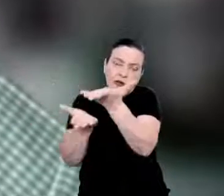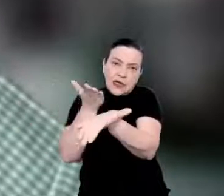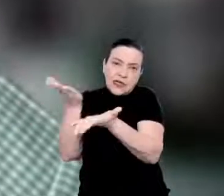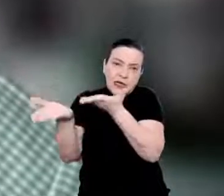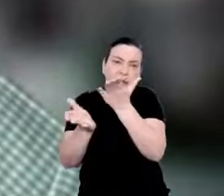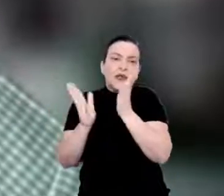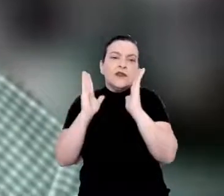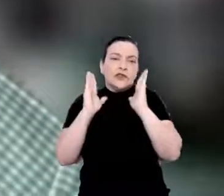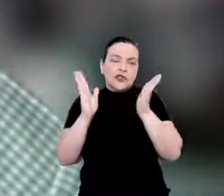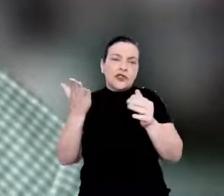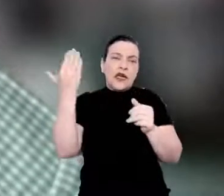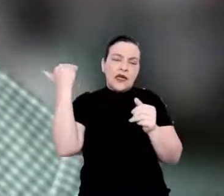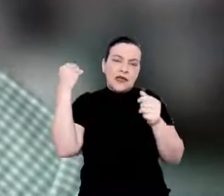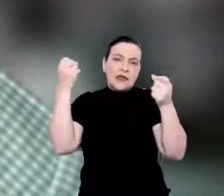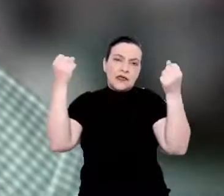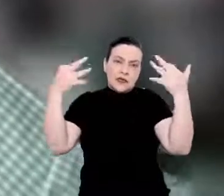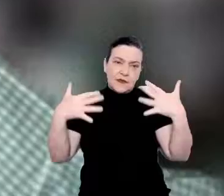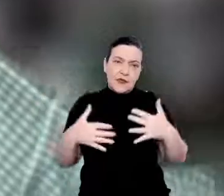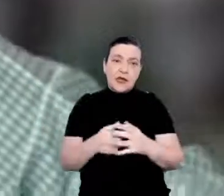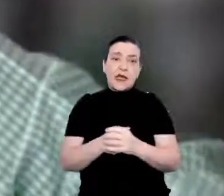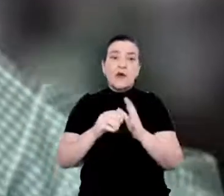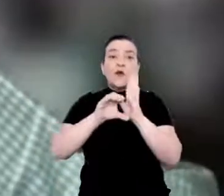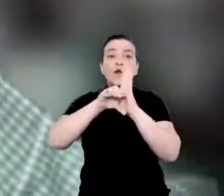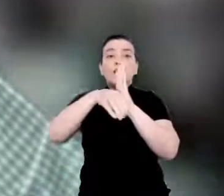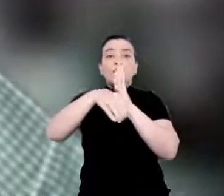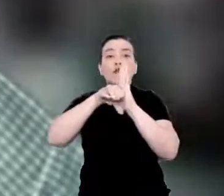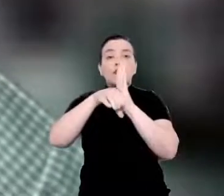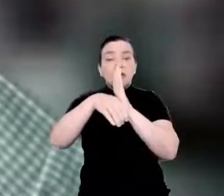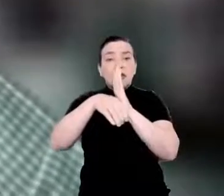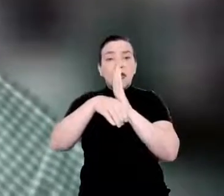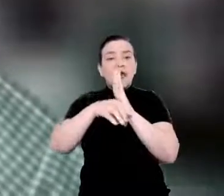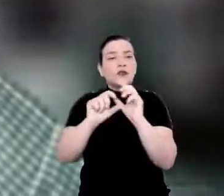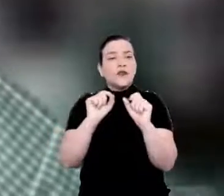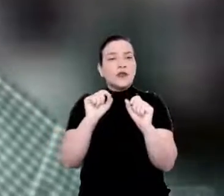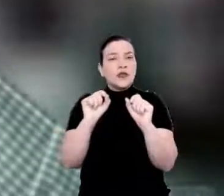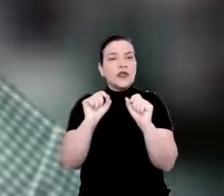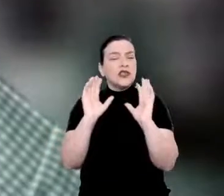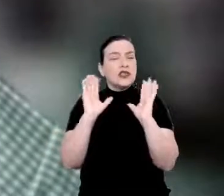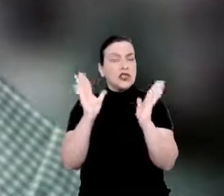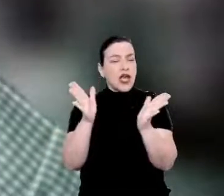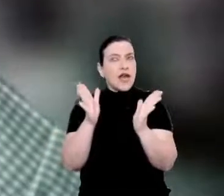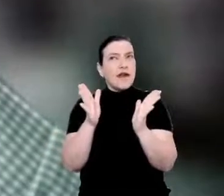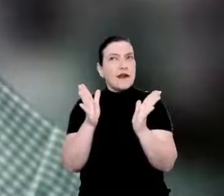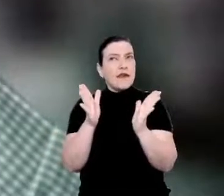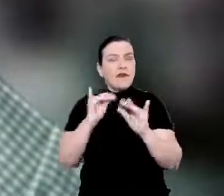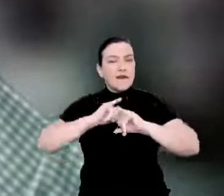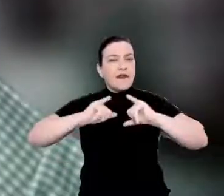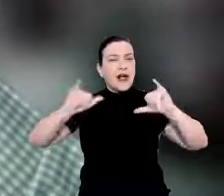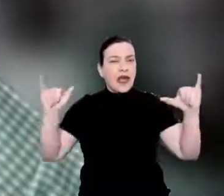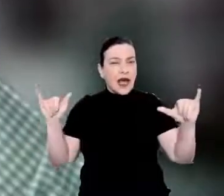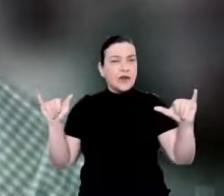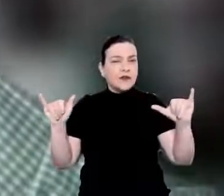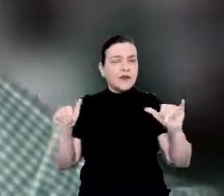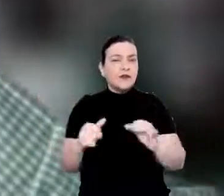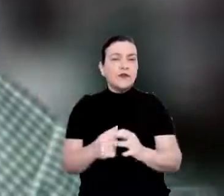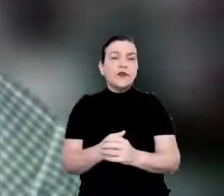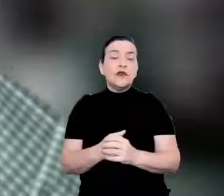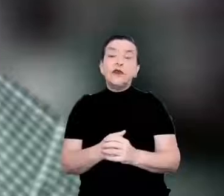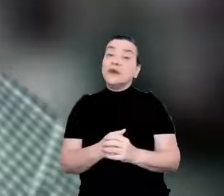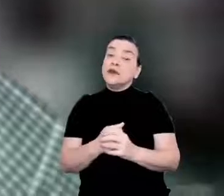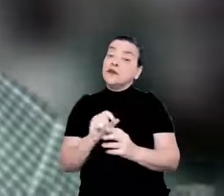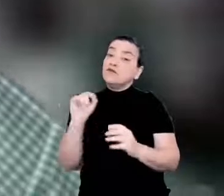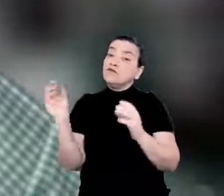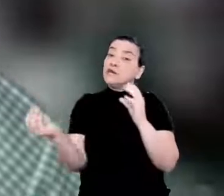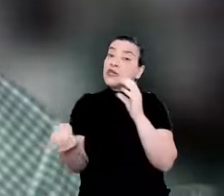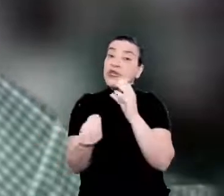foi apropriado. Esse conceito de Porter foi expresso em 2006, como já foi dito, e onde se criou